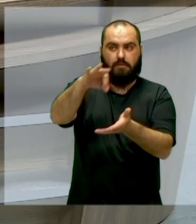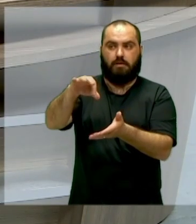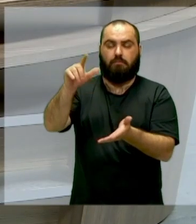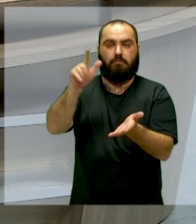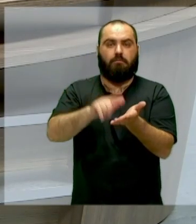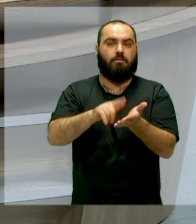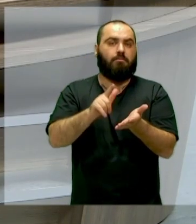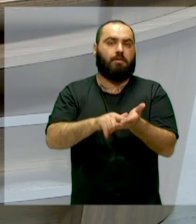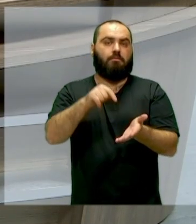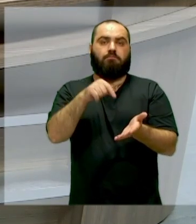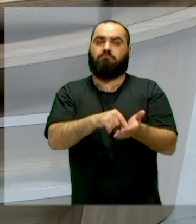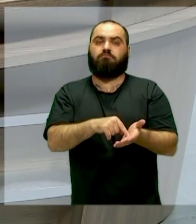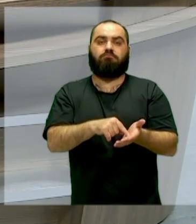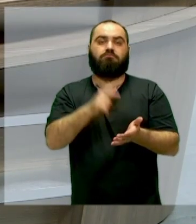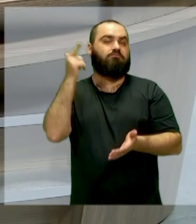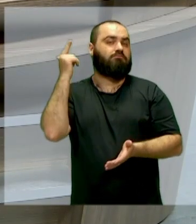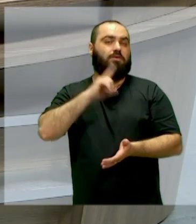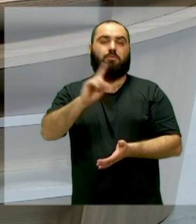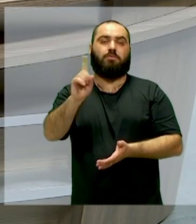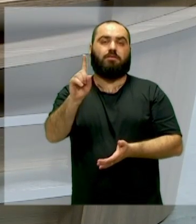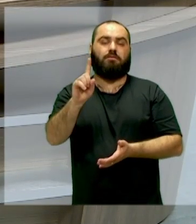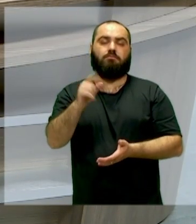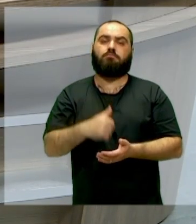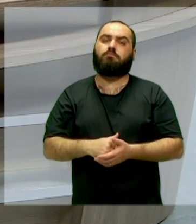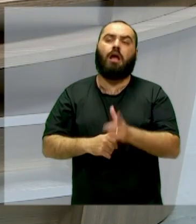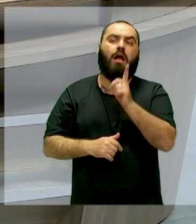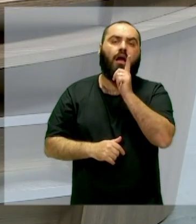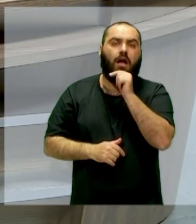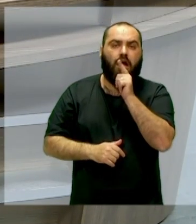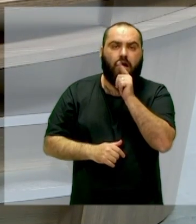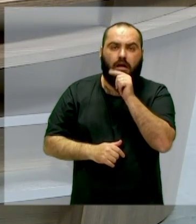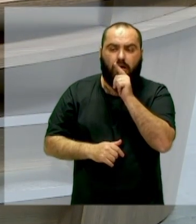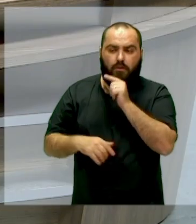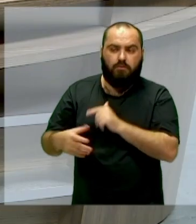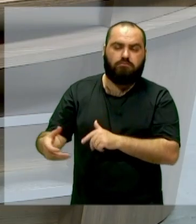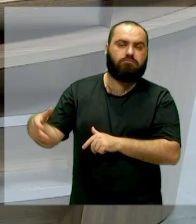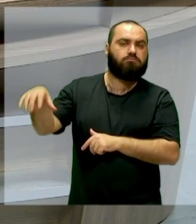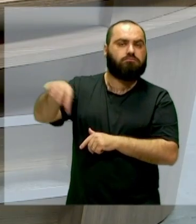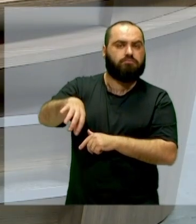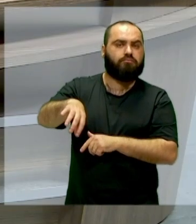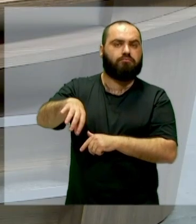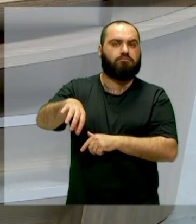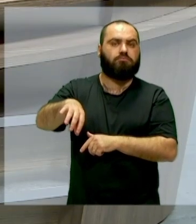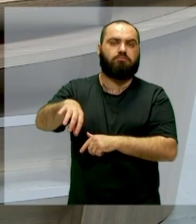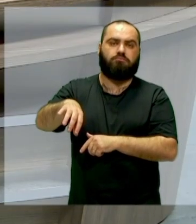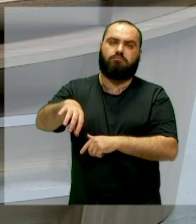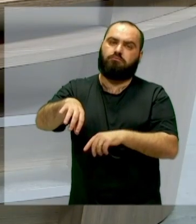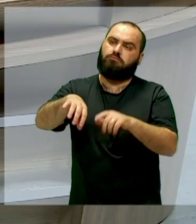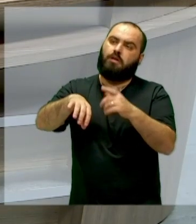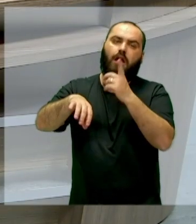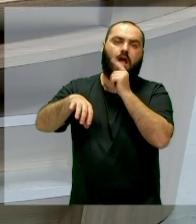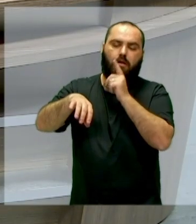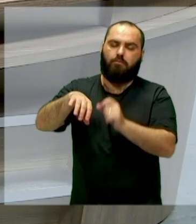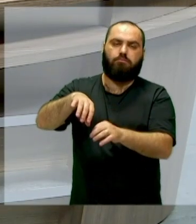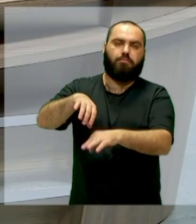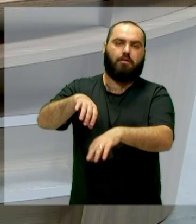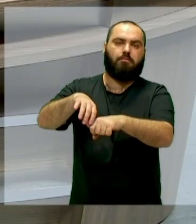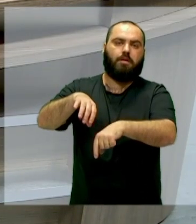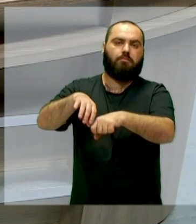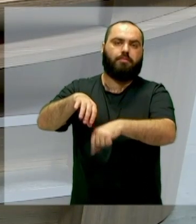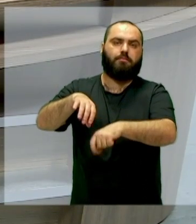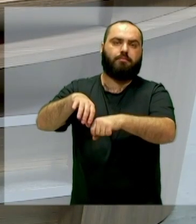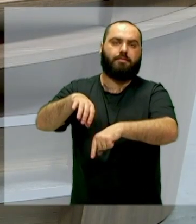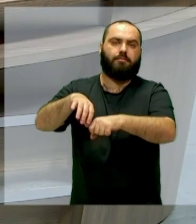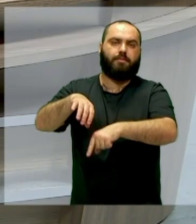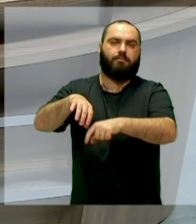junto já inviabiliza a reciclagem Então passa uma aguinha deixa escorrer um tempo antes de botar junto com os outros tira o excesso